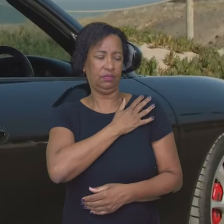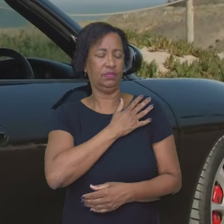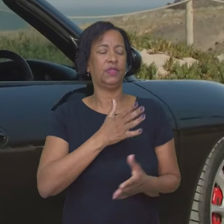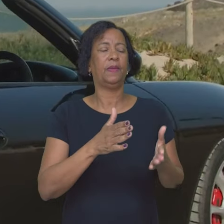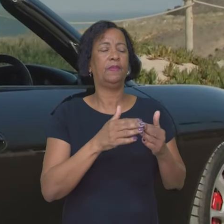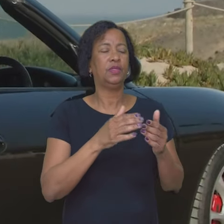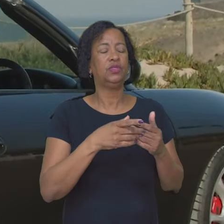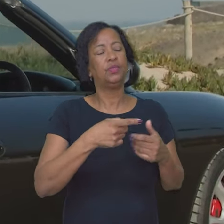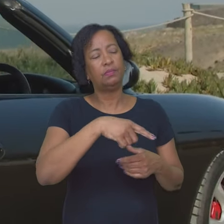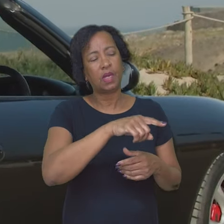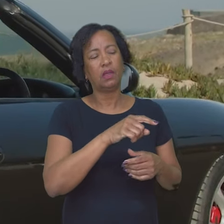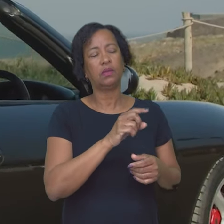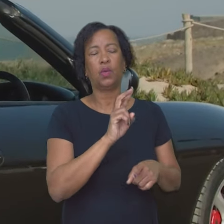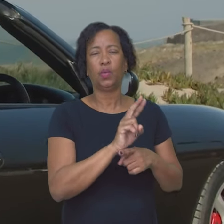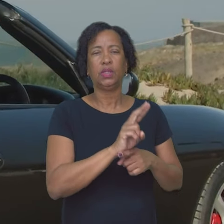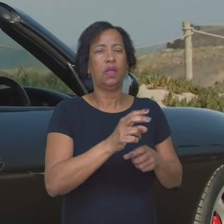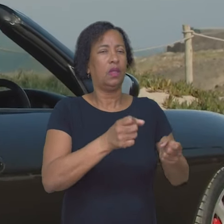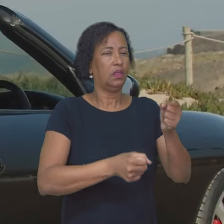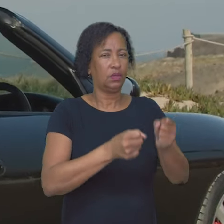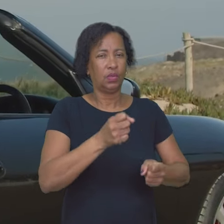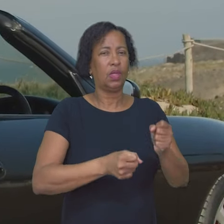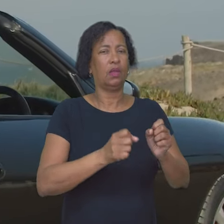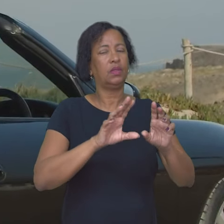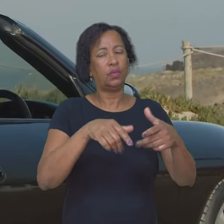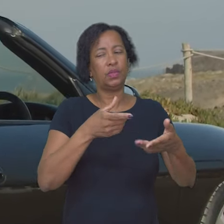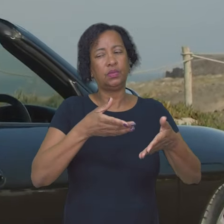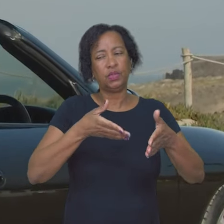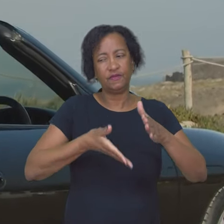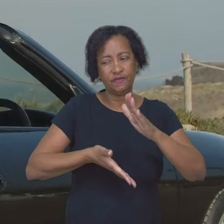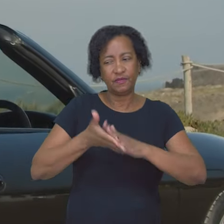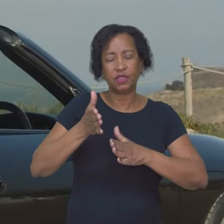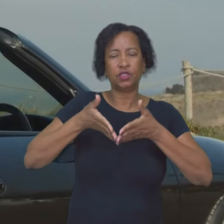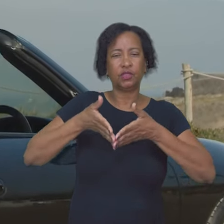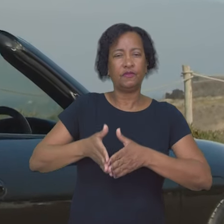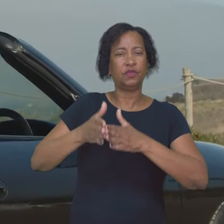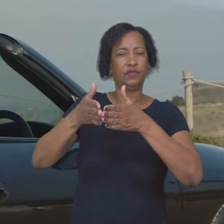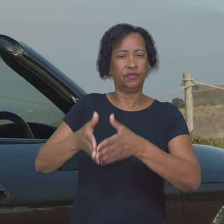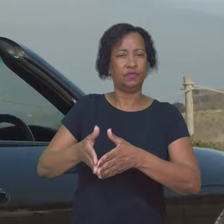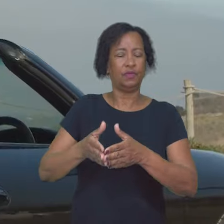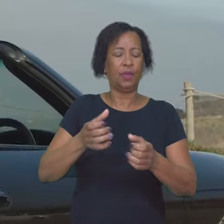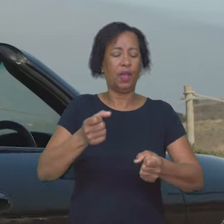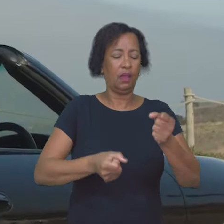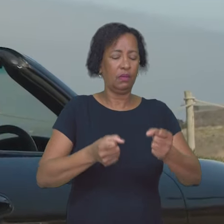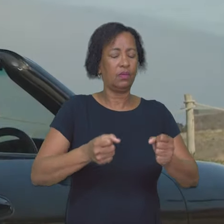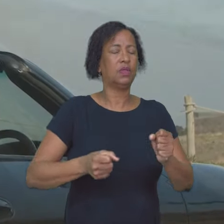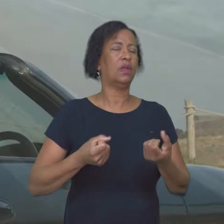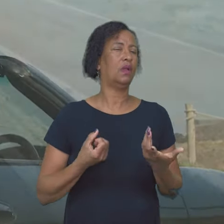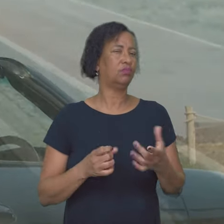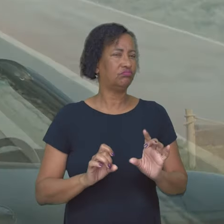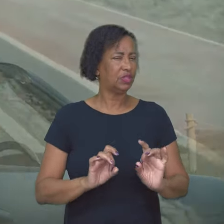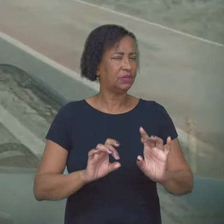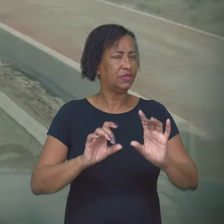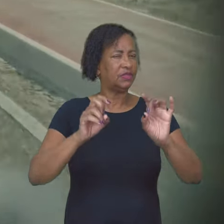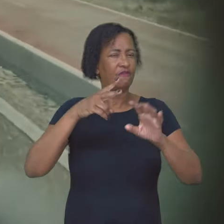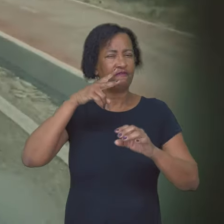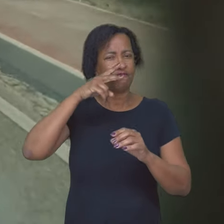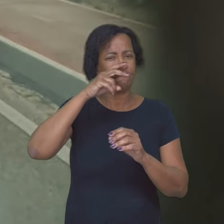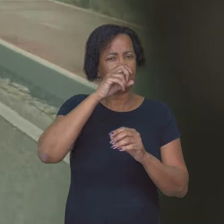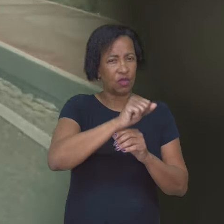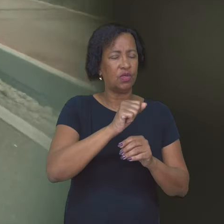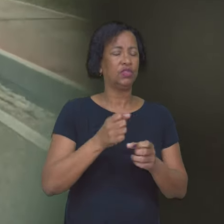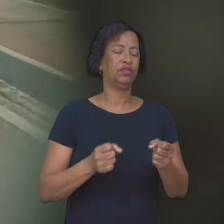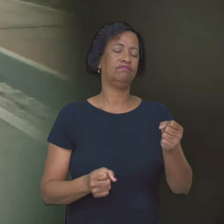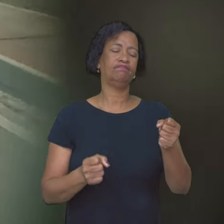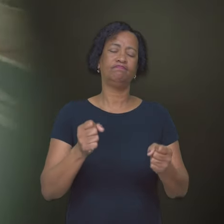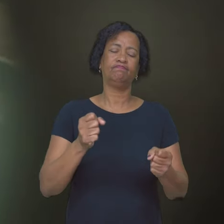seu carro enquanto ele estivesse numa Missão em um navio era um carro conversível com um motor muito potente eu